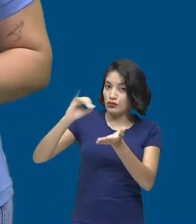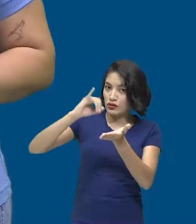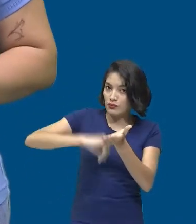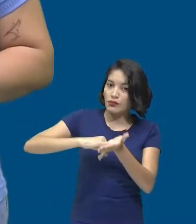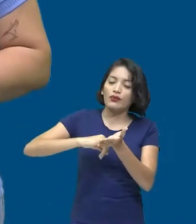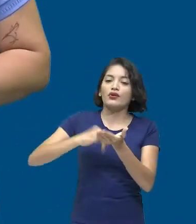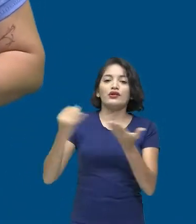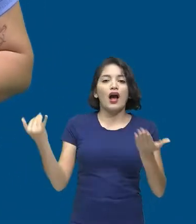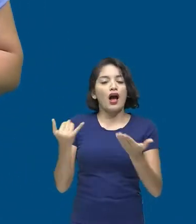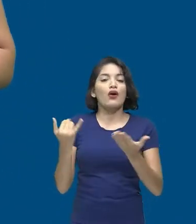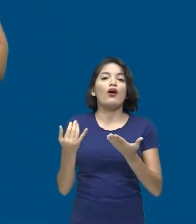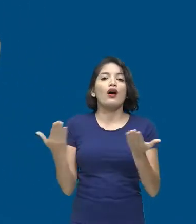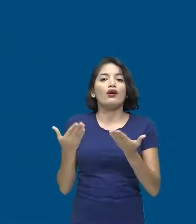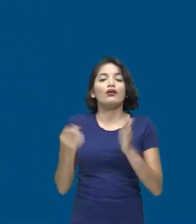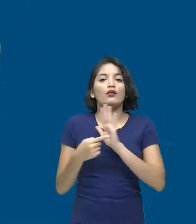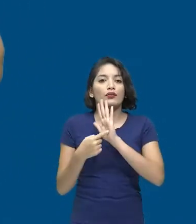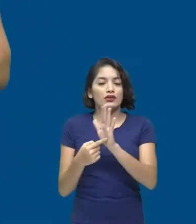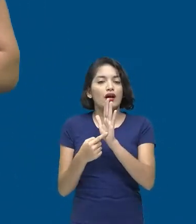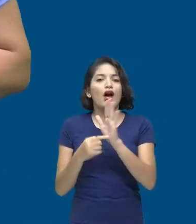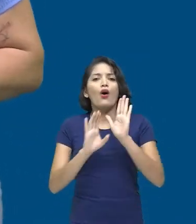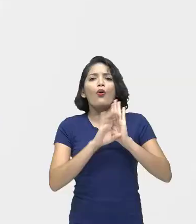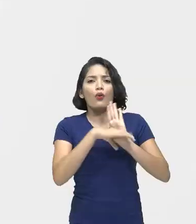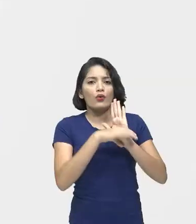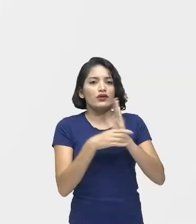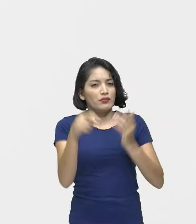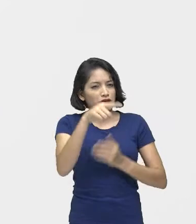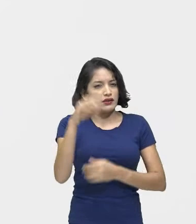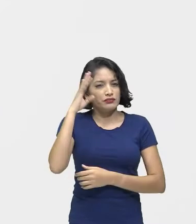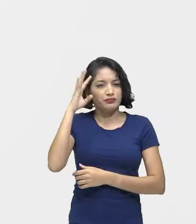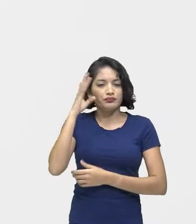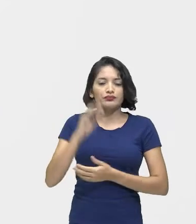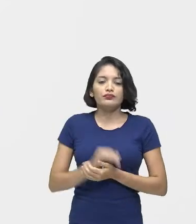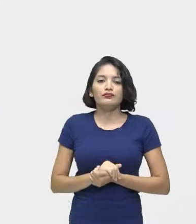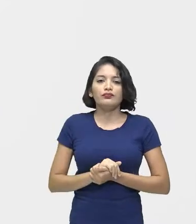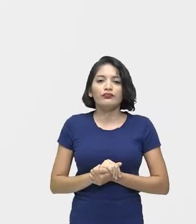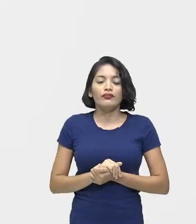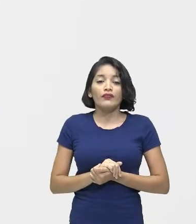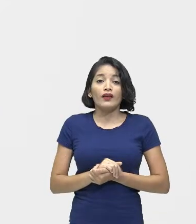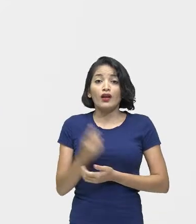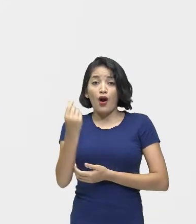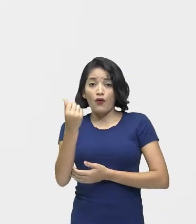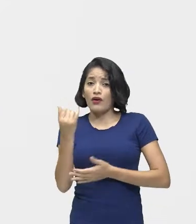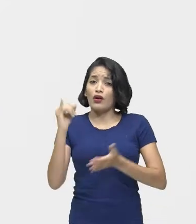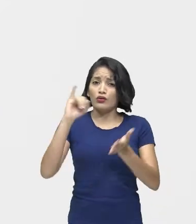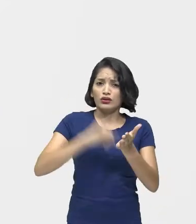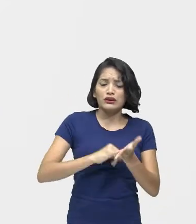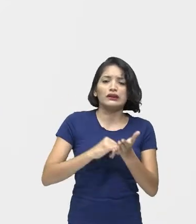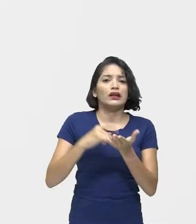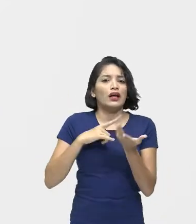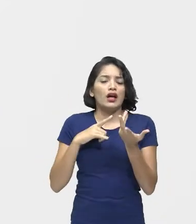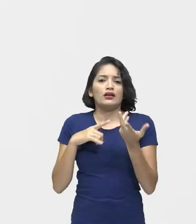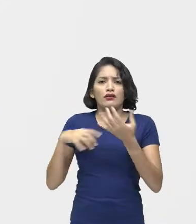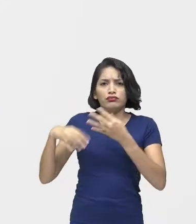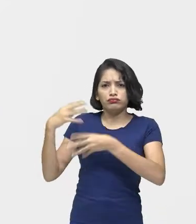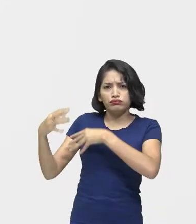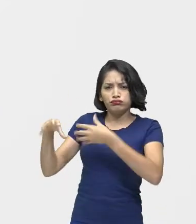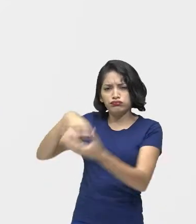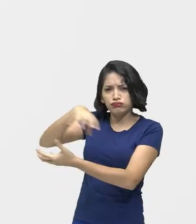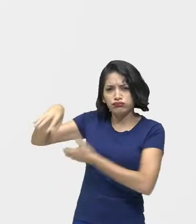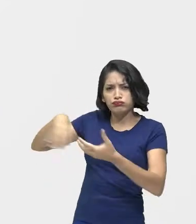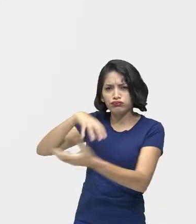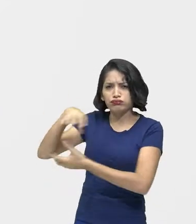vocês, inclusive, um conceito para refletir sobre isso. Olha aí. Essas taxas de impostos geraram muita revolta nas colônias. Um